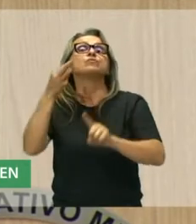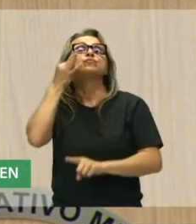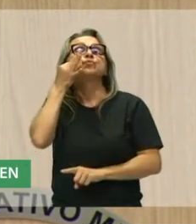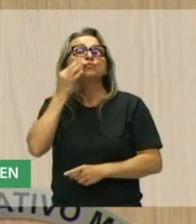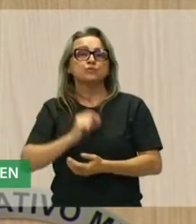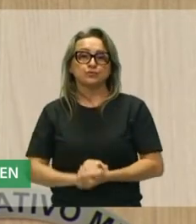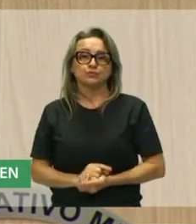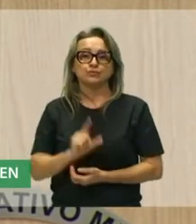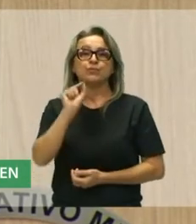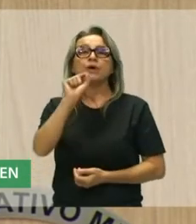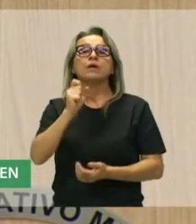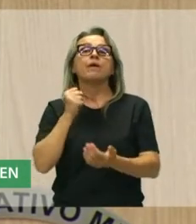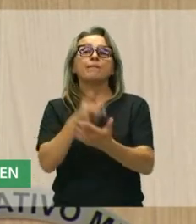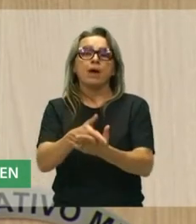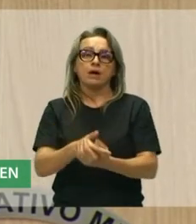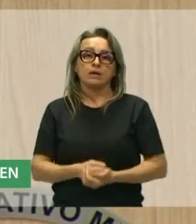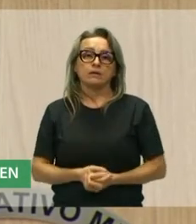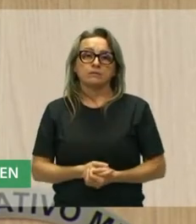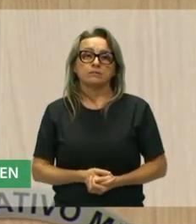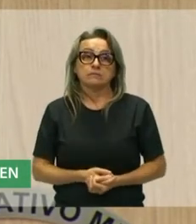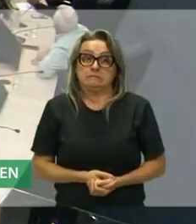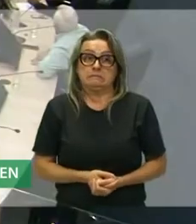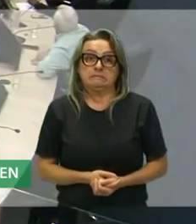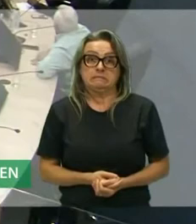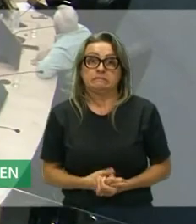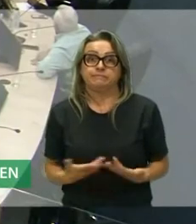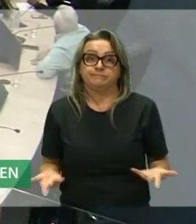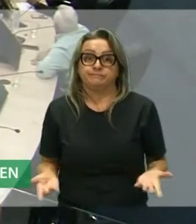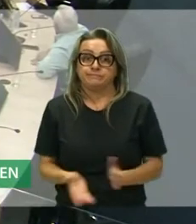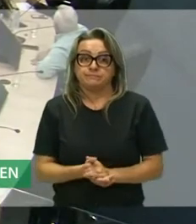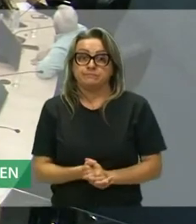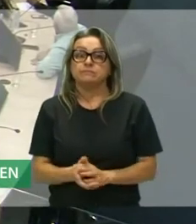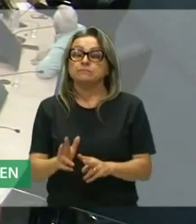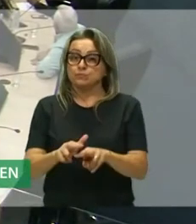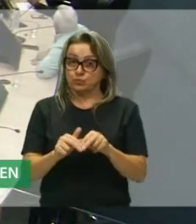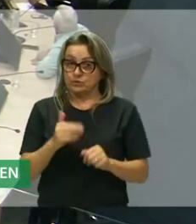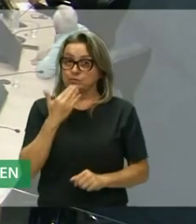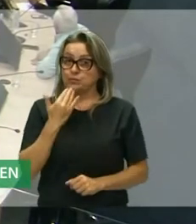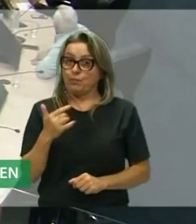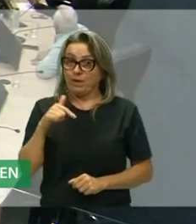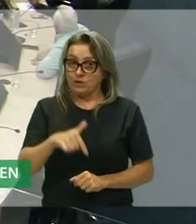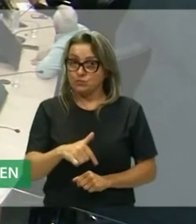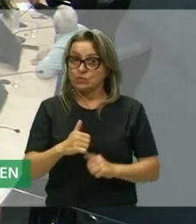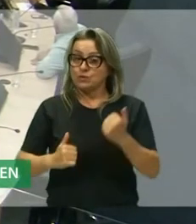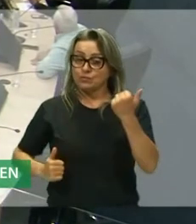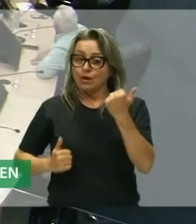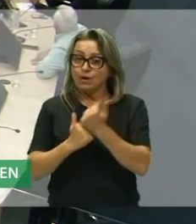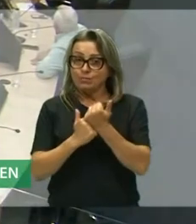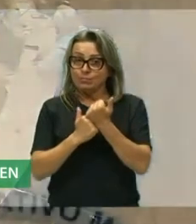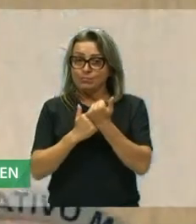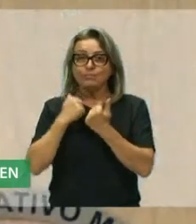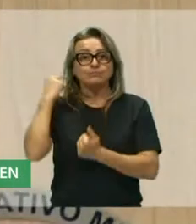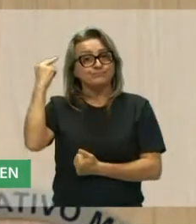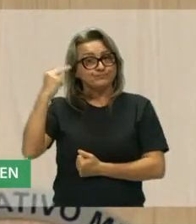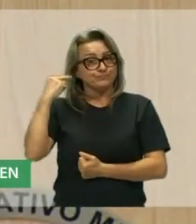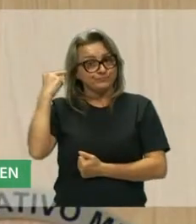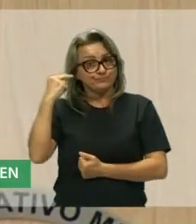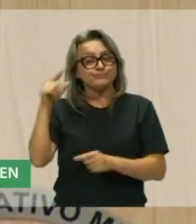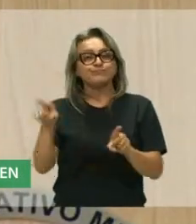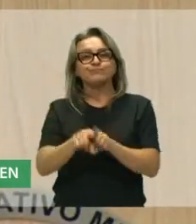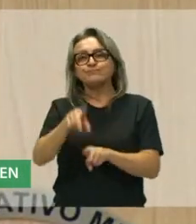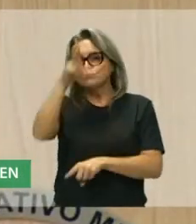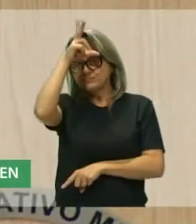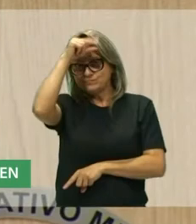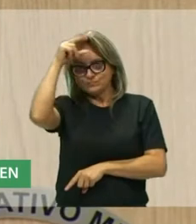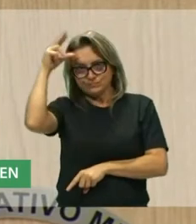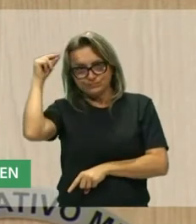custeio? Então, aqui, viu, vereador, viu, né? Eu peço aqui até o apoio dos vereadores, dos prefeitos da ANFRE,